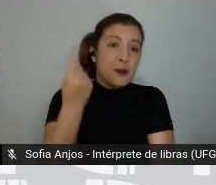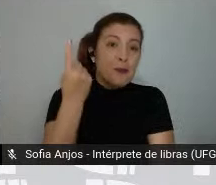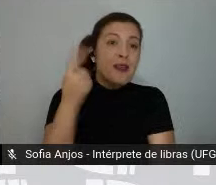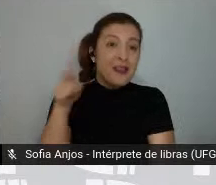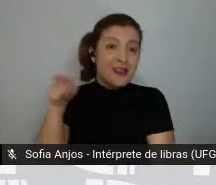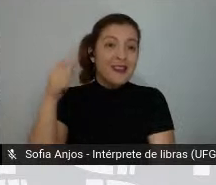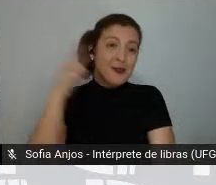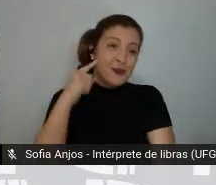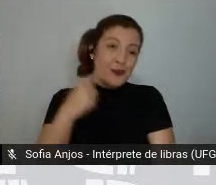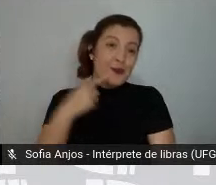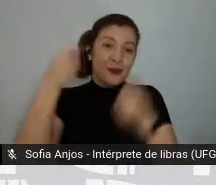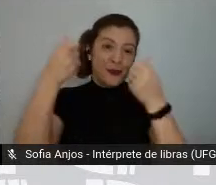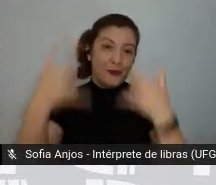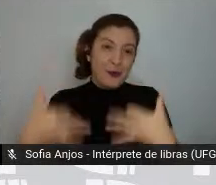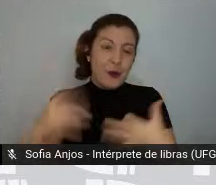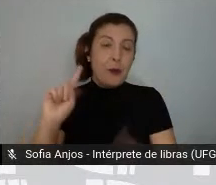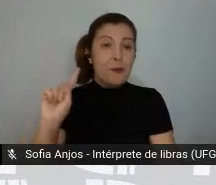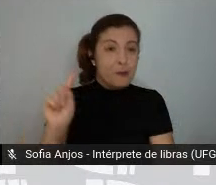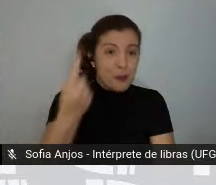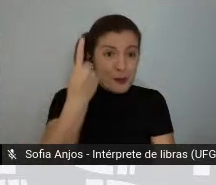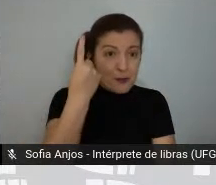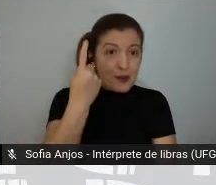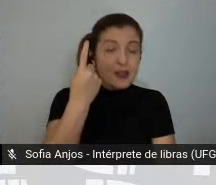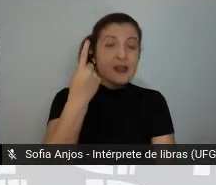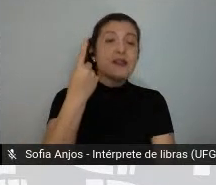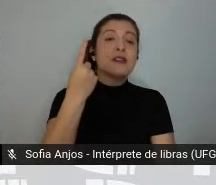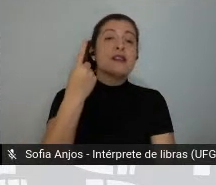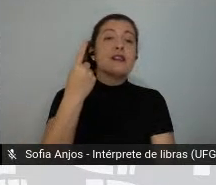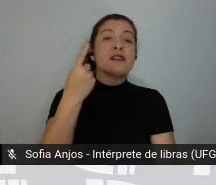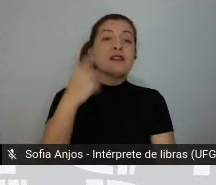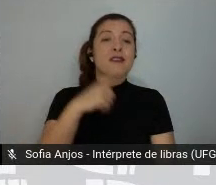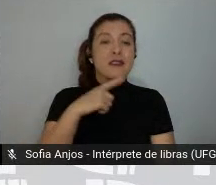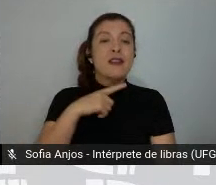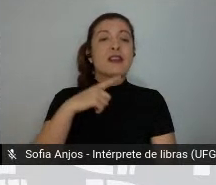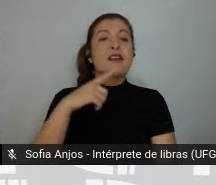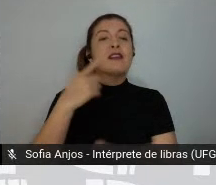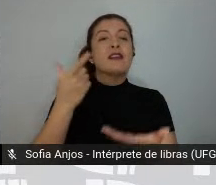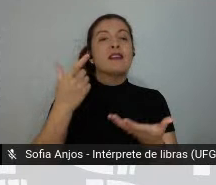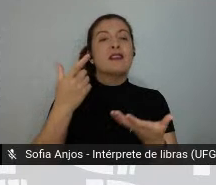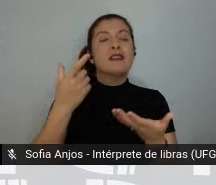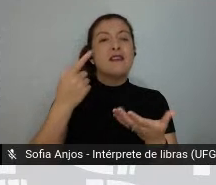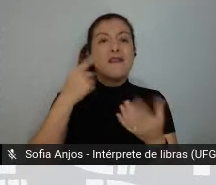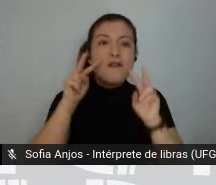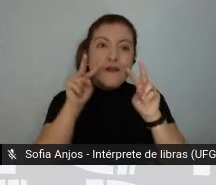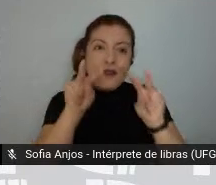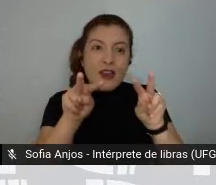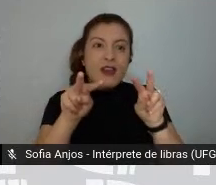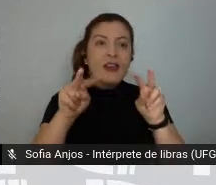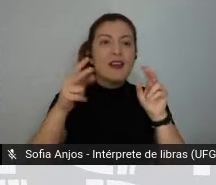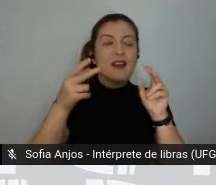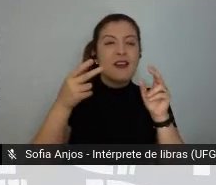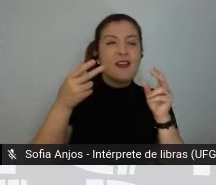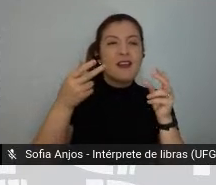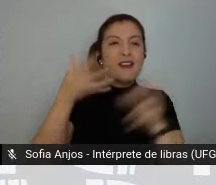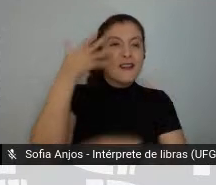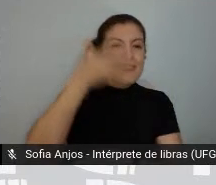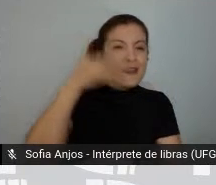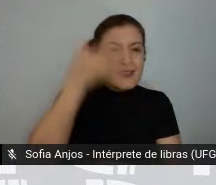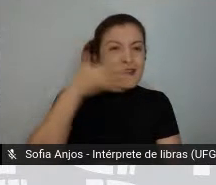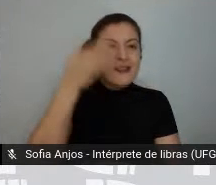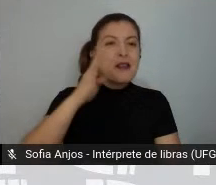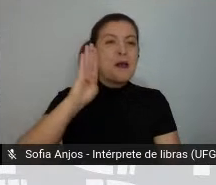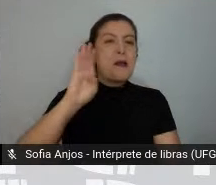que havia material falando sobre Benjamin, falando sobre tradução de Emily